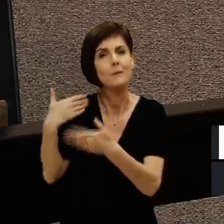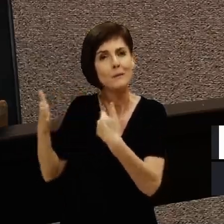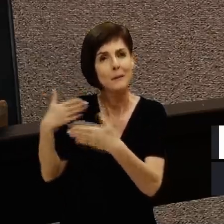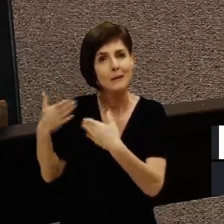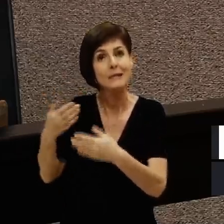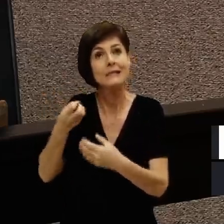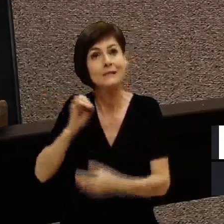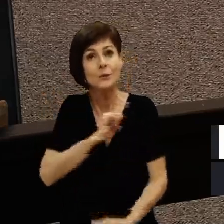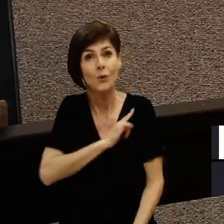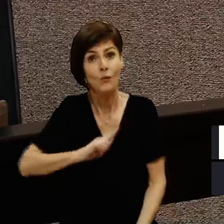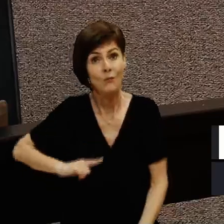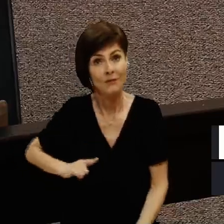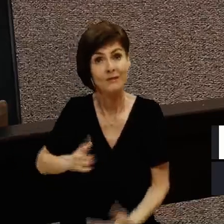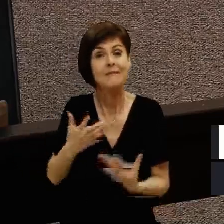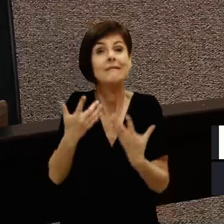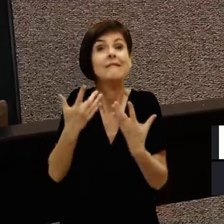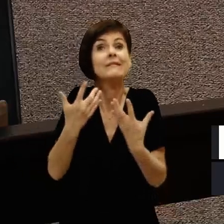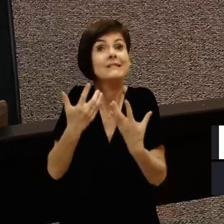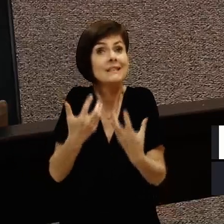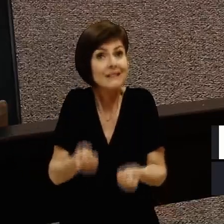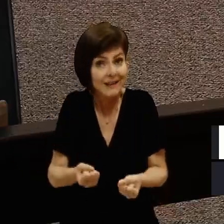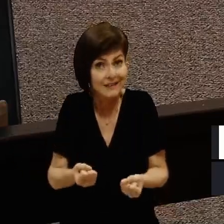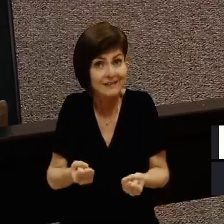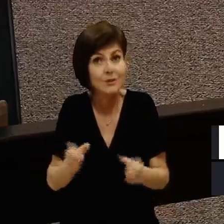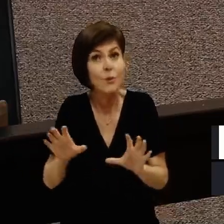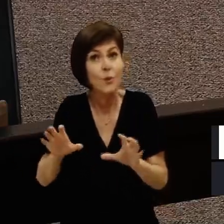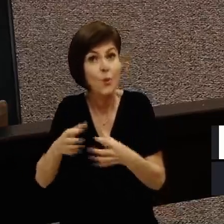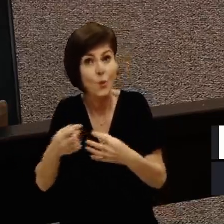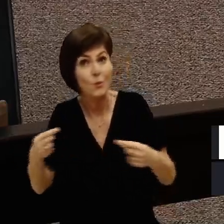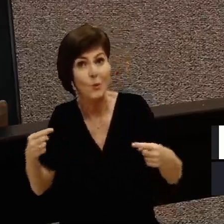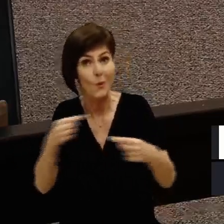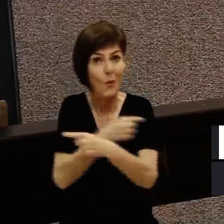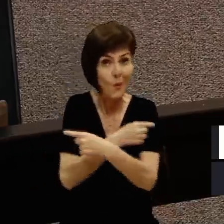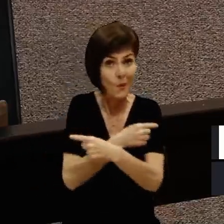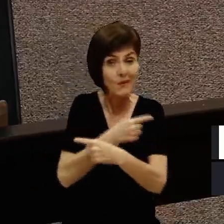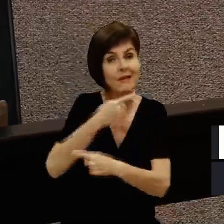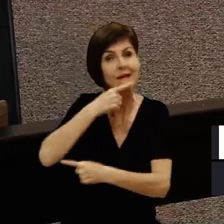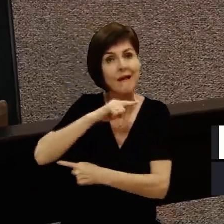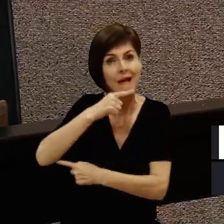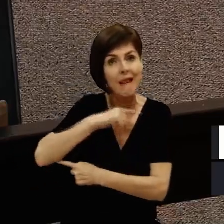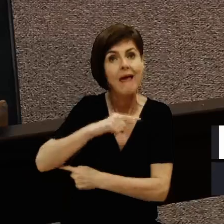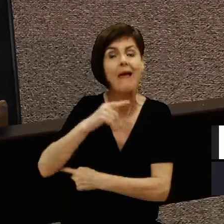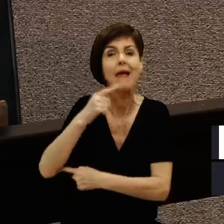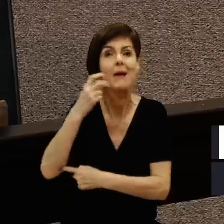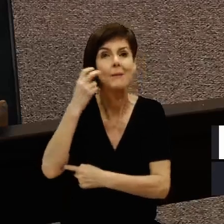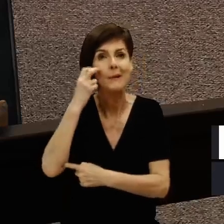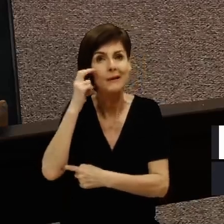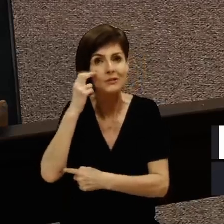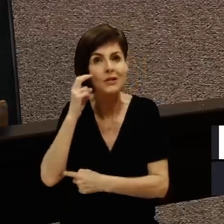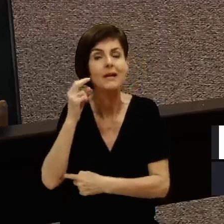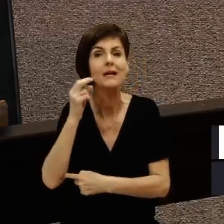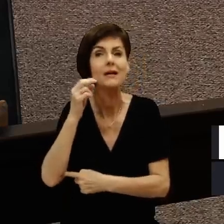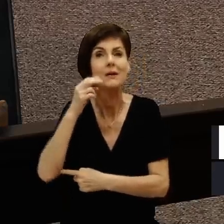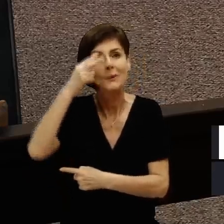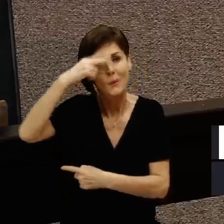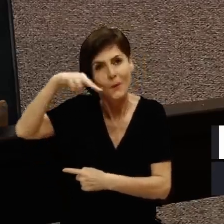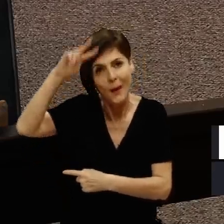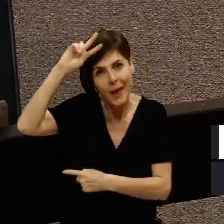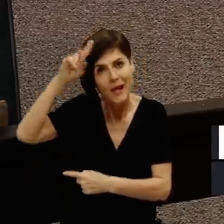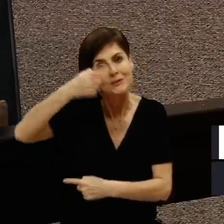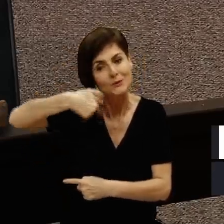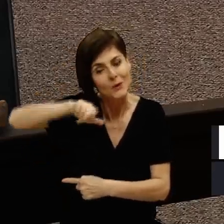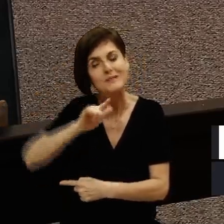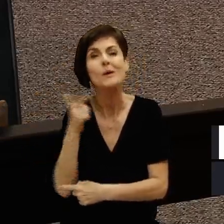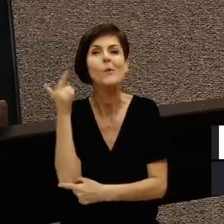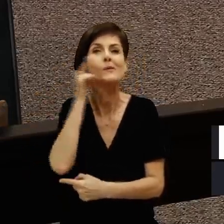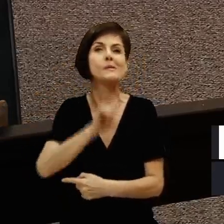governo escutasse um pouco mais a oposição, vereador Caleb, vereador Cristiano, vereador Edson, eu acho que a gente